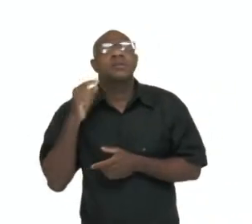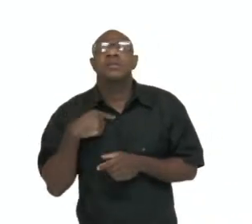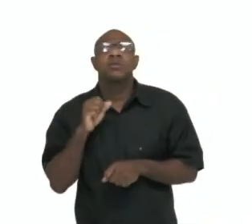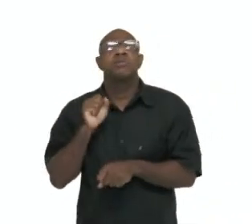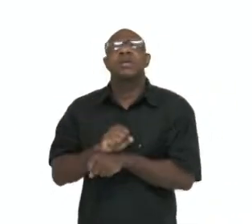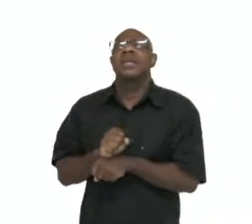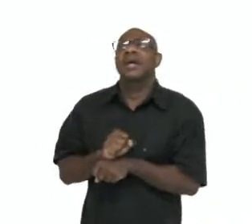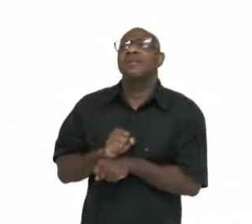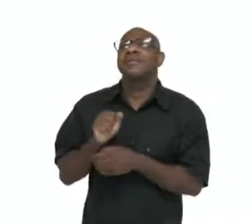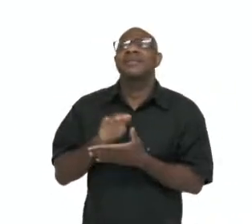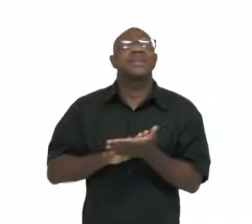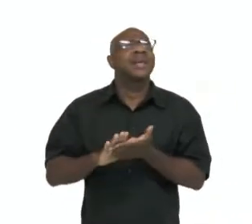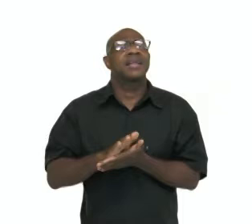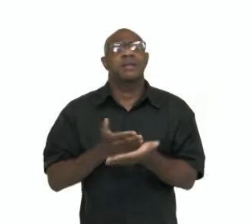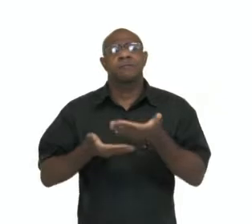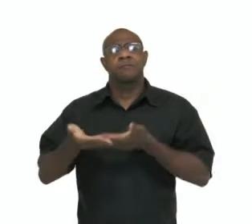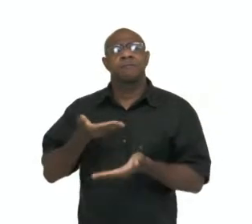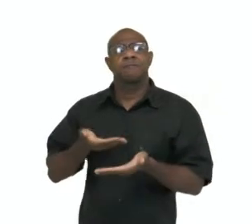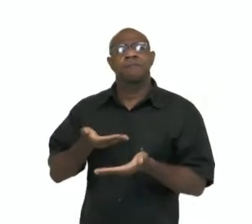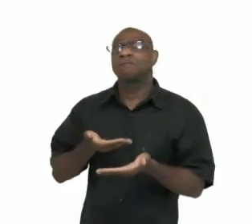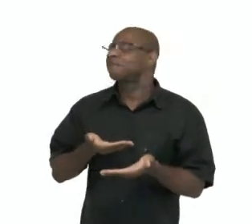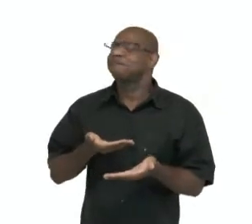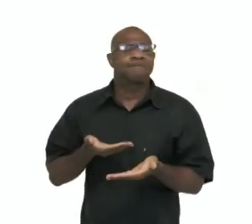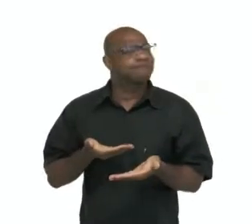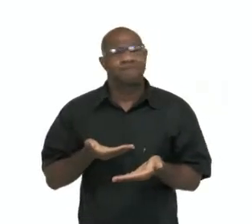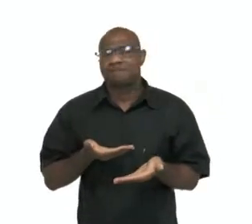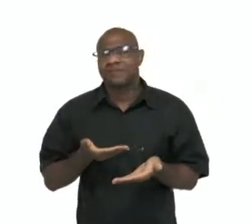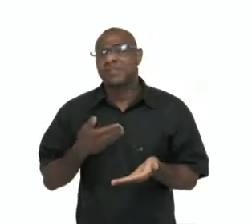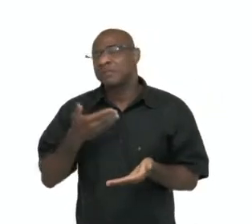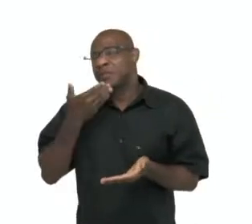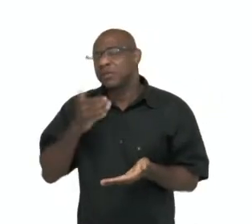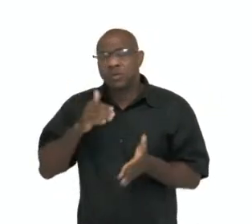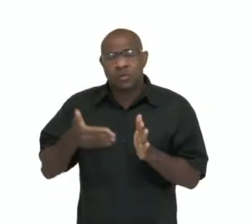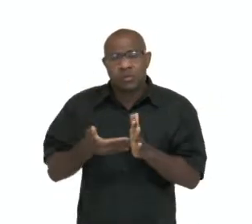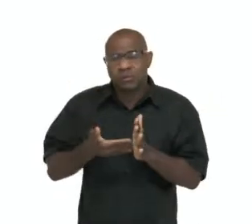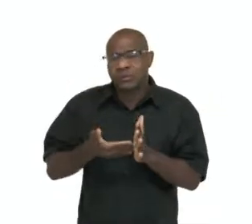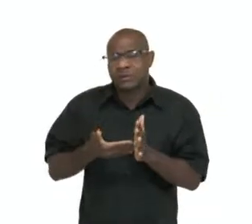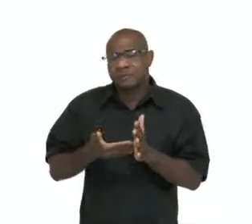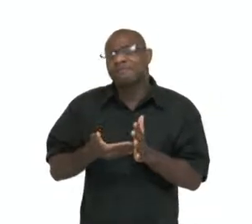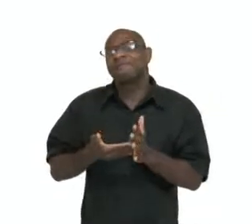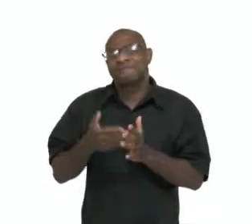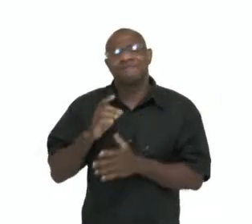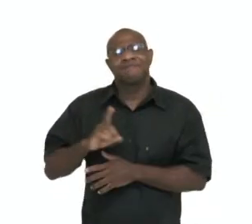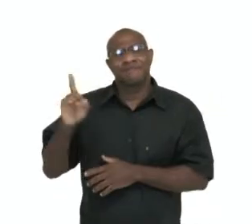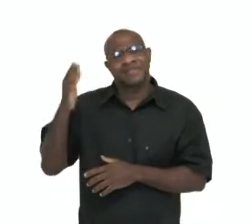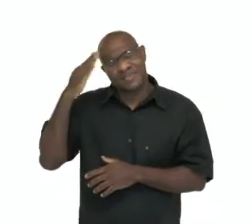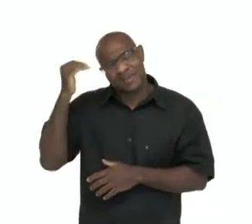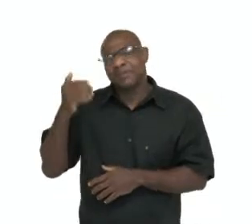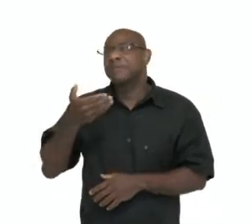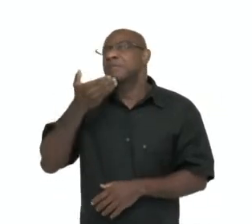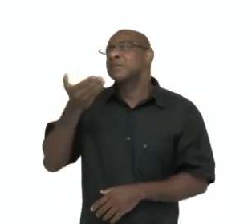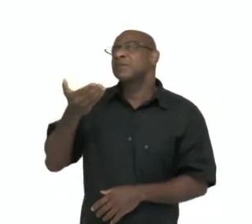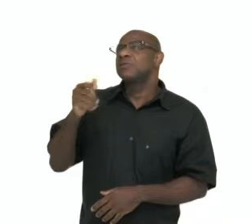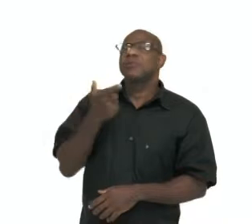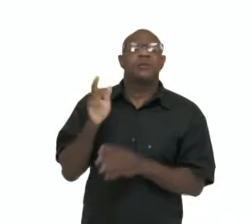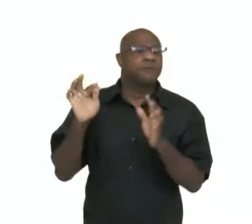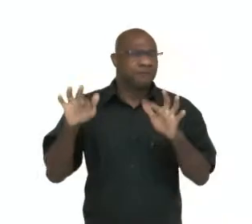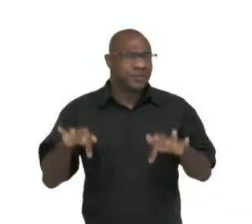esperava nada em troca. De mim teriam tudo o que pedisse. E Deus sabe que seus pedidos não têm